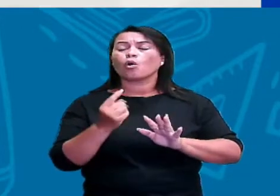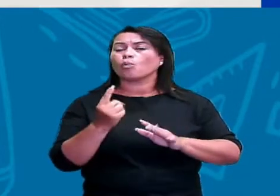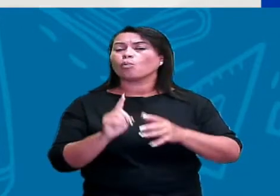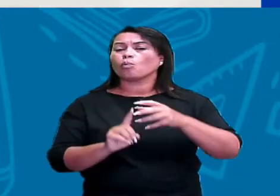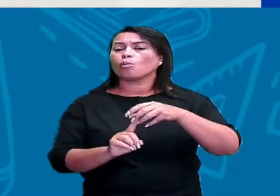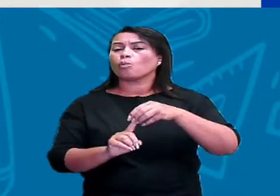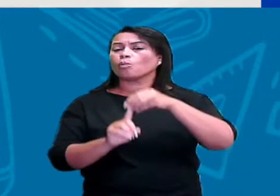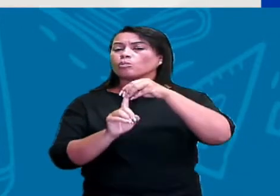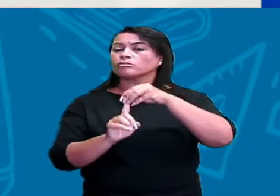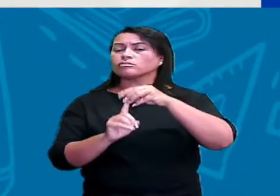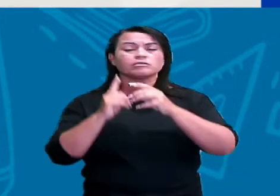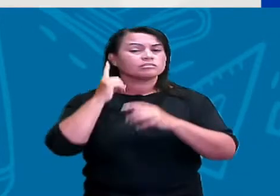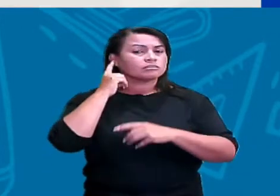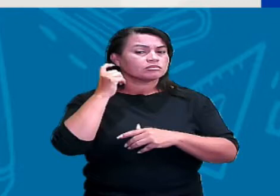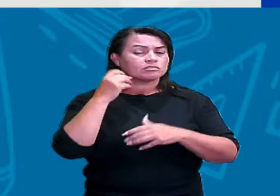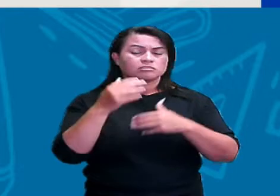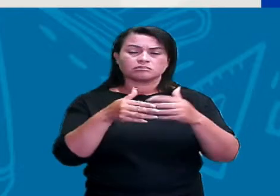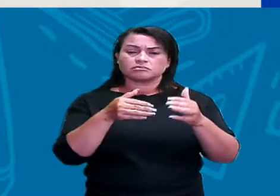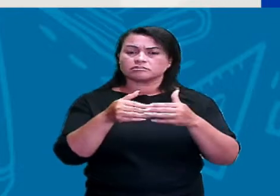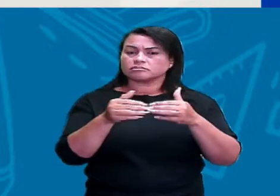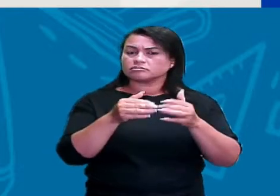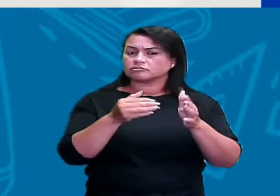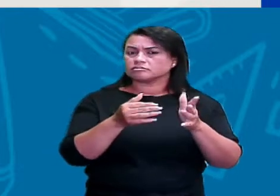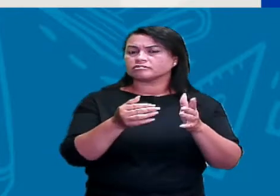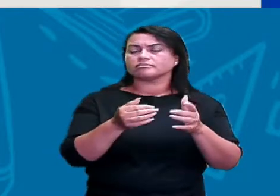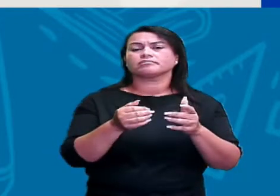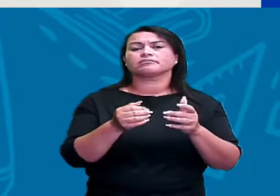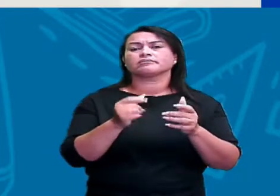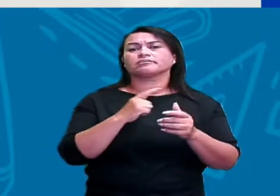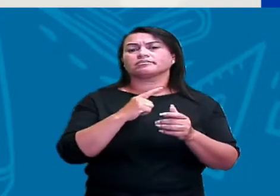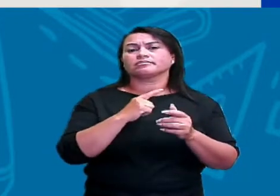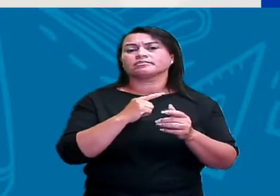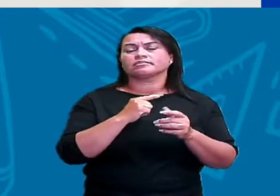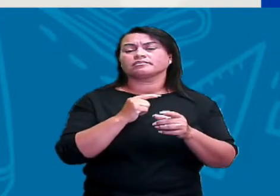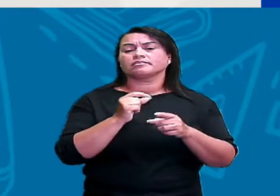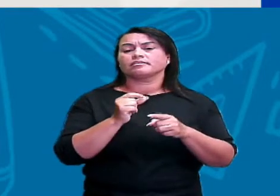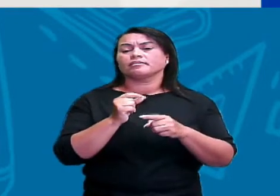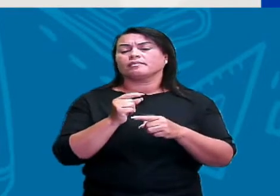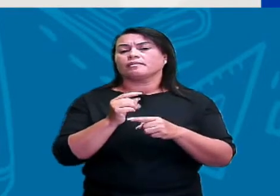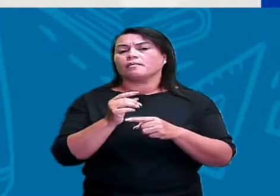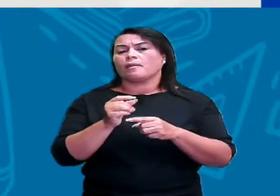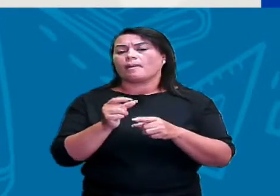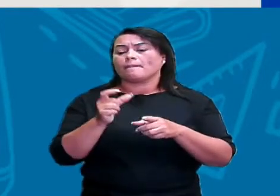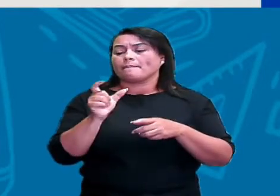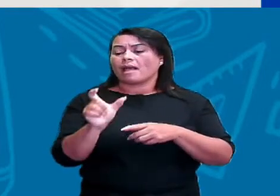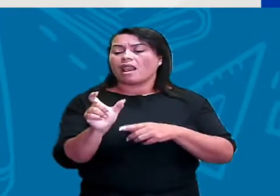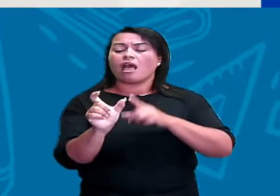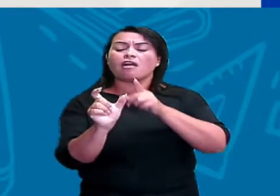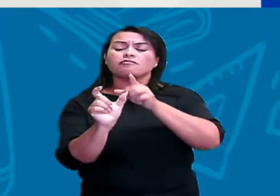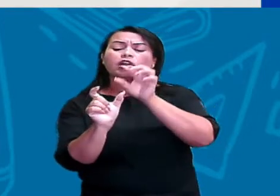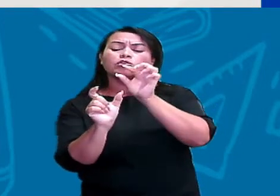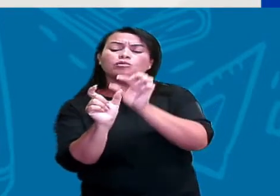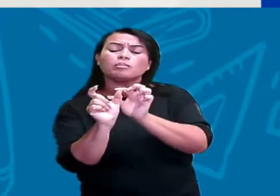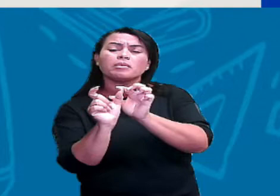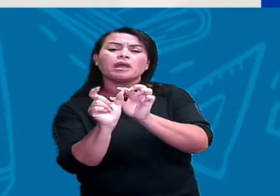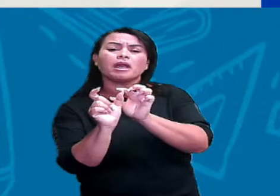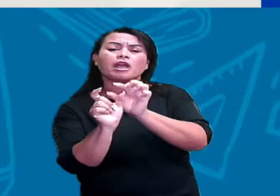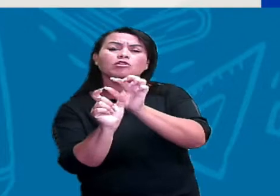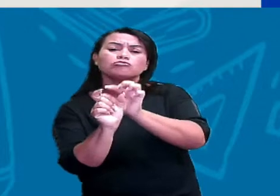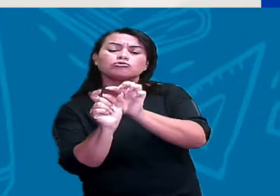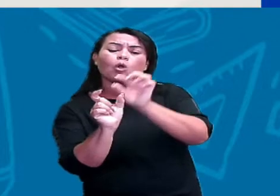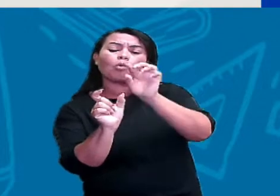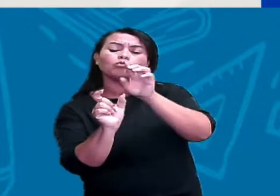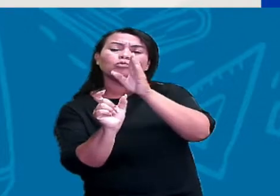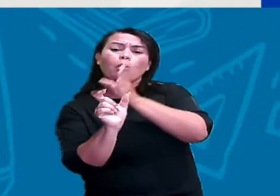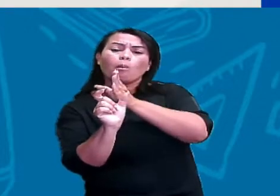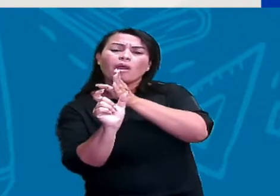som, independente de onde ela vai estar. Se ela estiver no meio da palavra, ela vai ter o som. Se ela estiver no final da palavra, ela vai